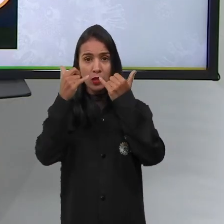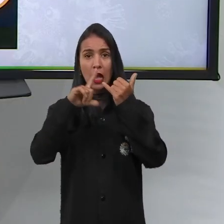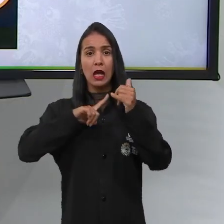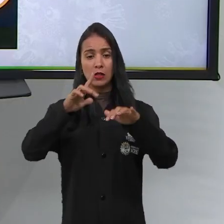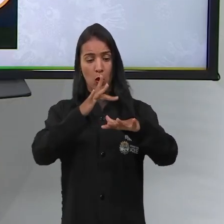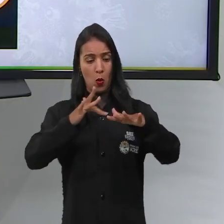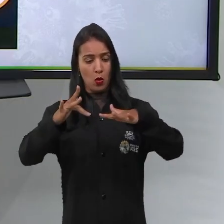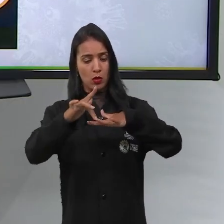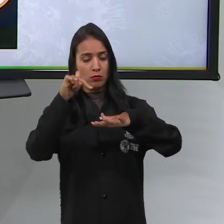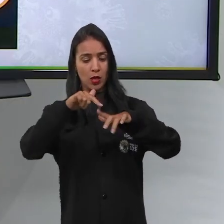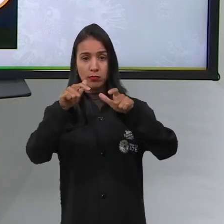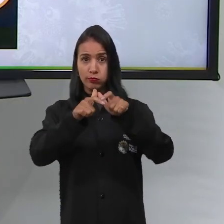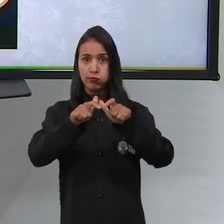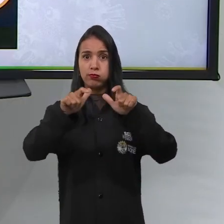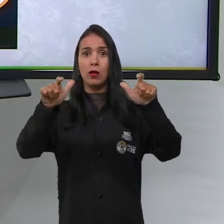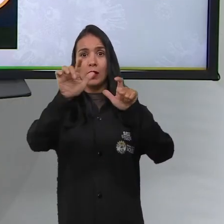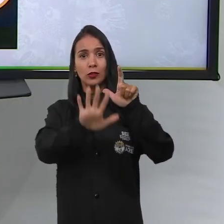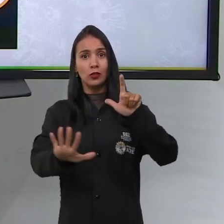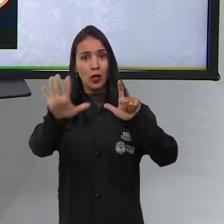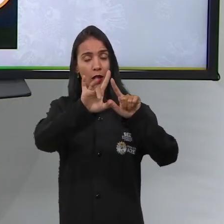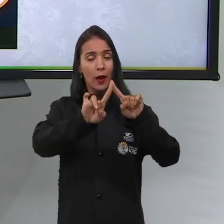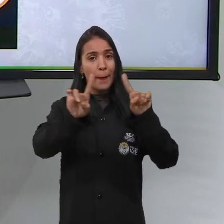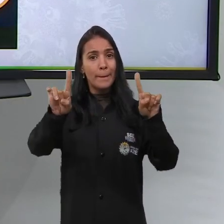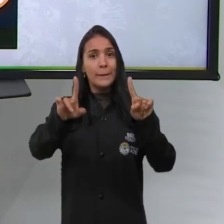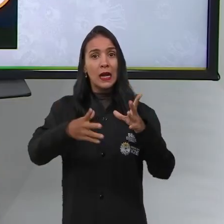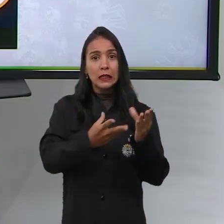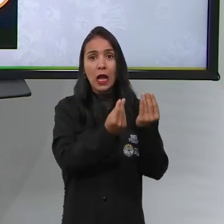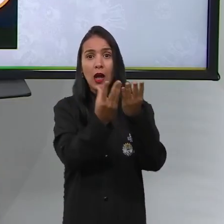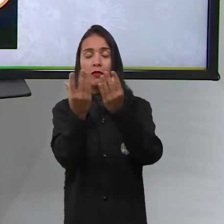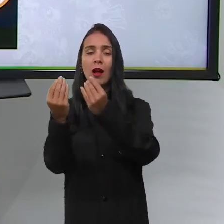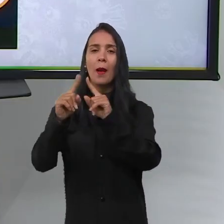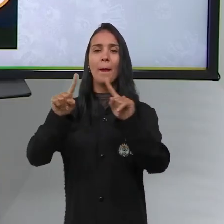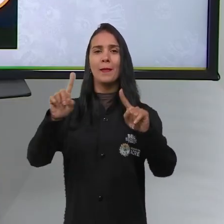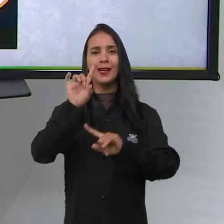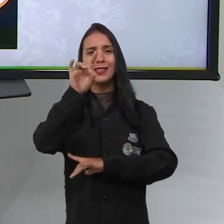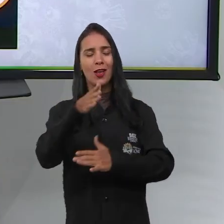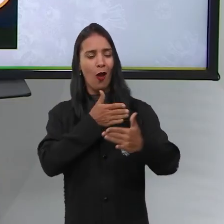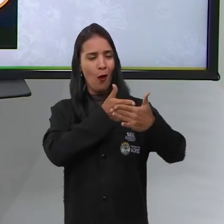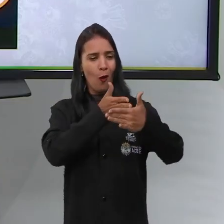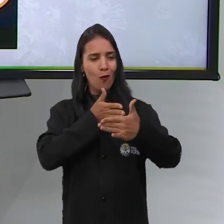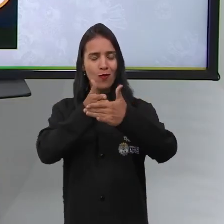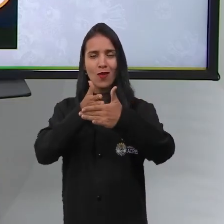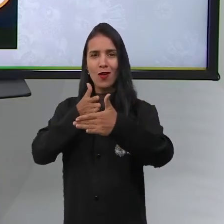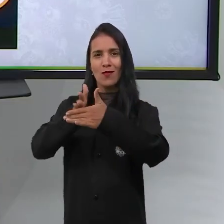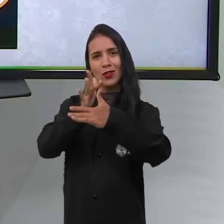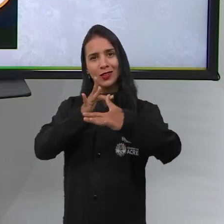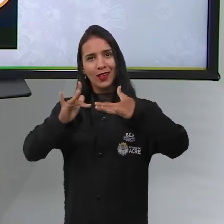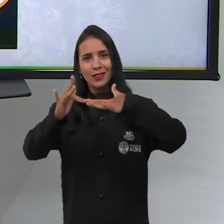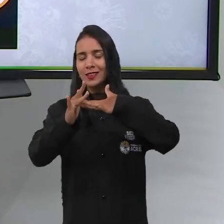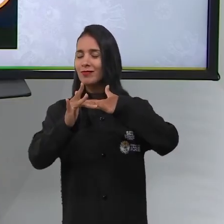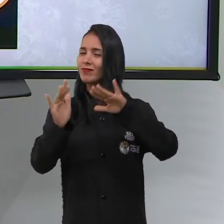ali em grande quantidade. A questão é o seguinte, que ela não se restringe somente a isso.